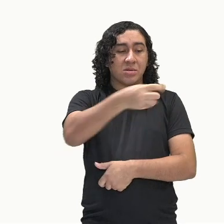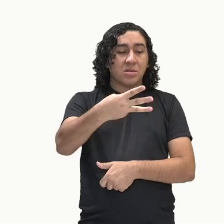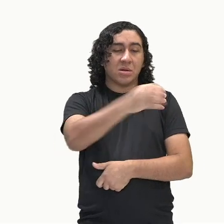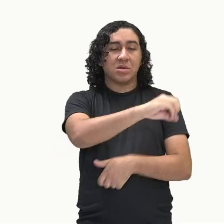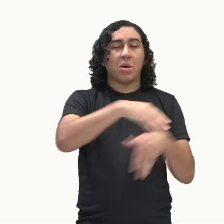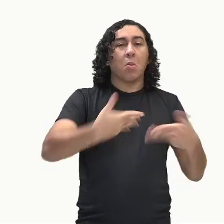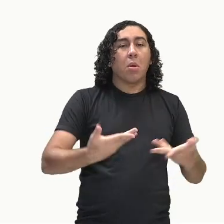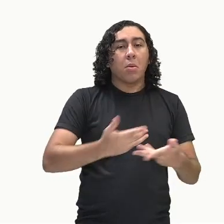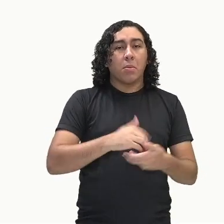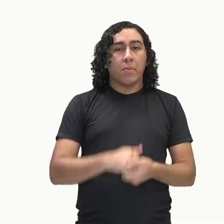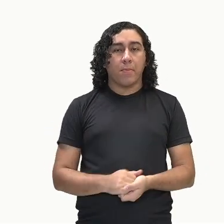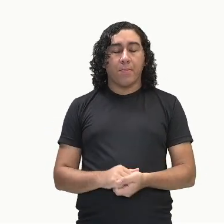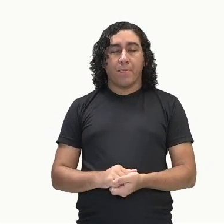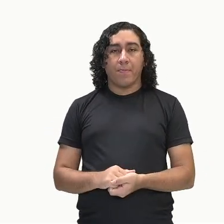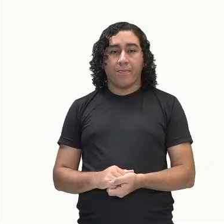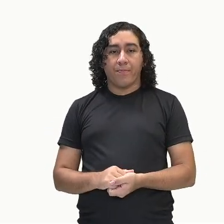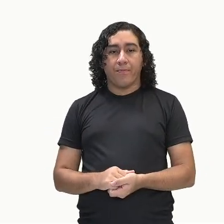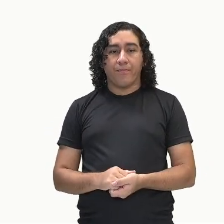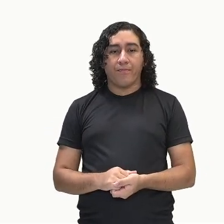Ok?